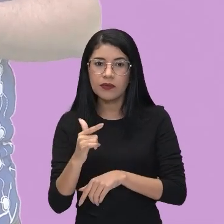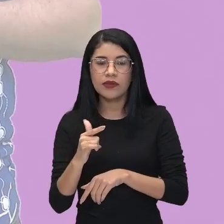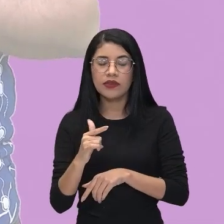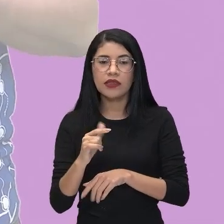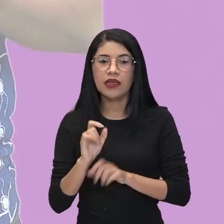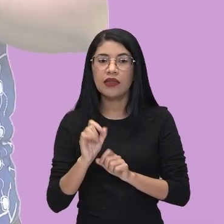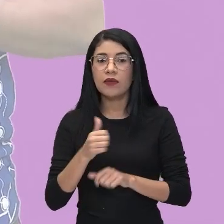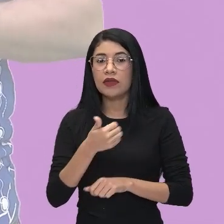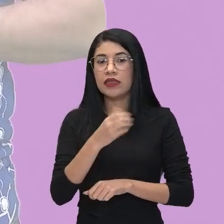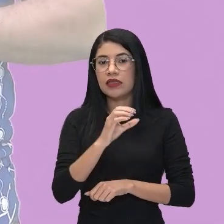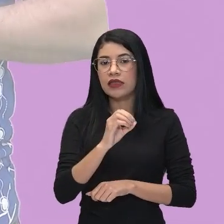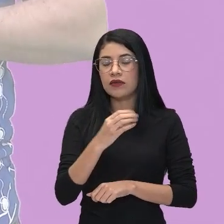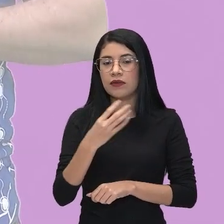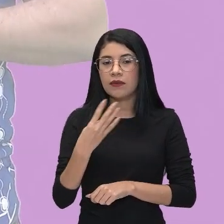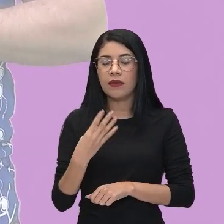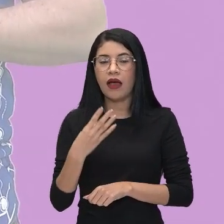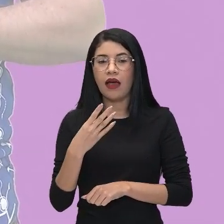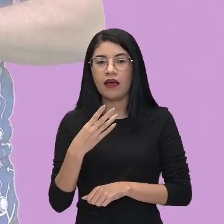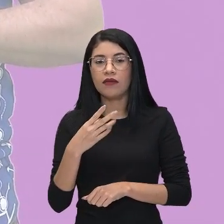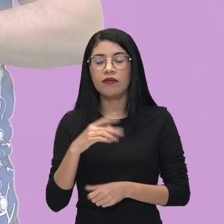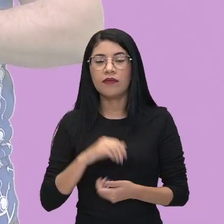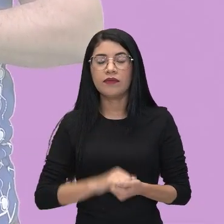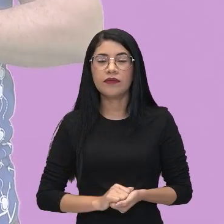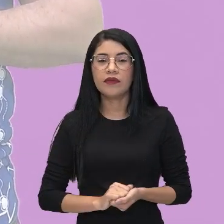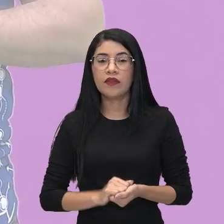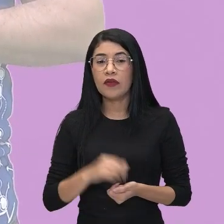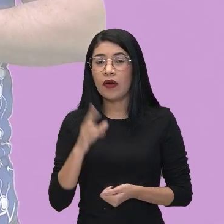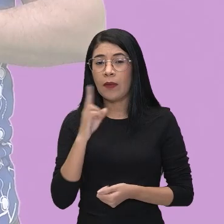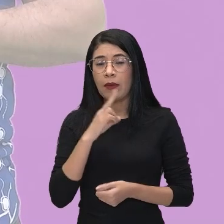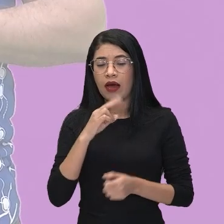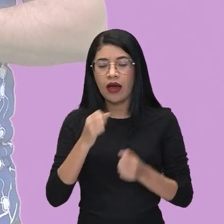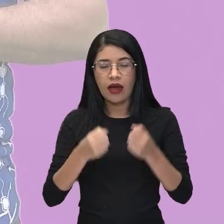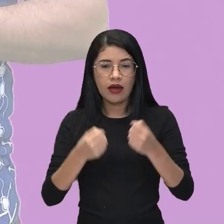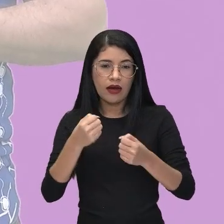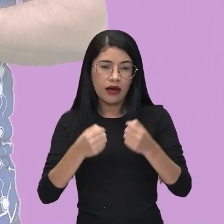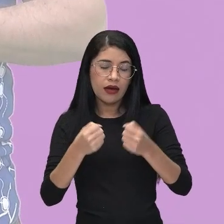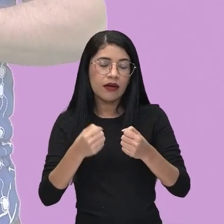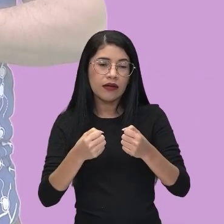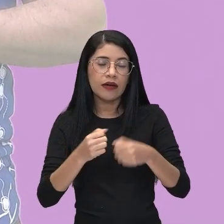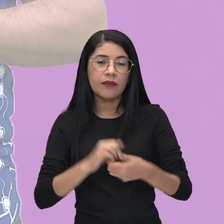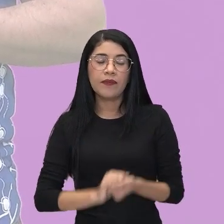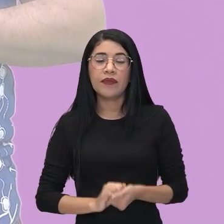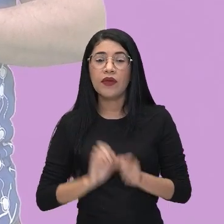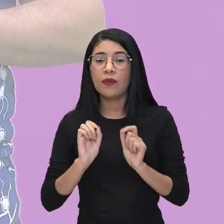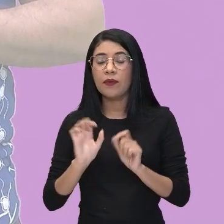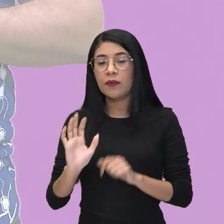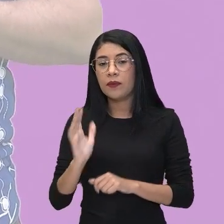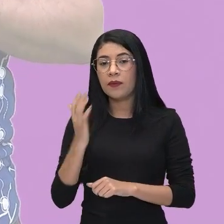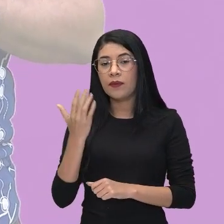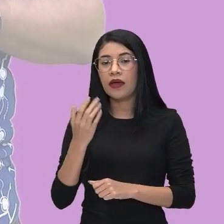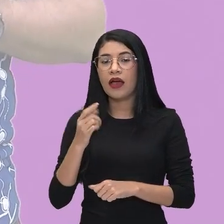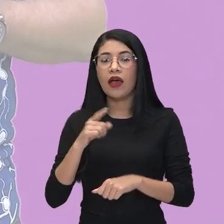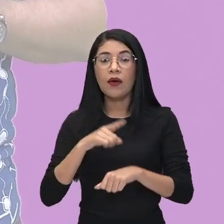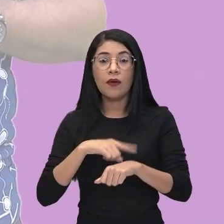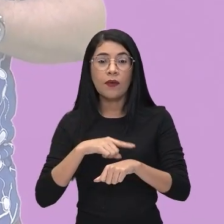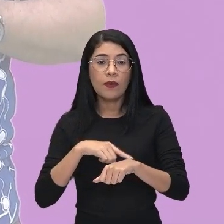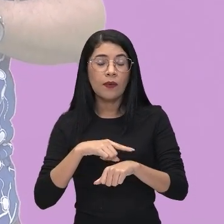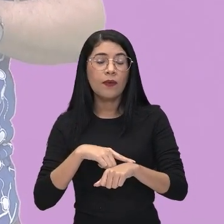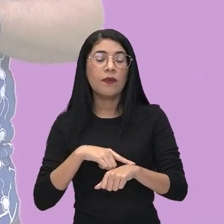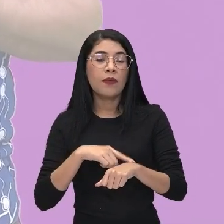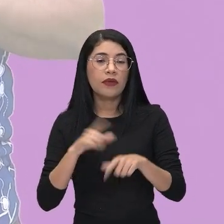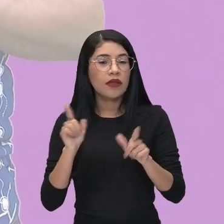a 104 km por hora, olha, acelerou bastante. E aí, o que aconteceu? O tempo dele,